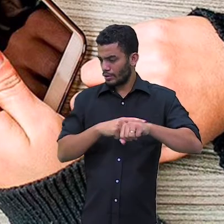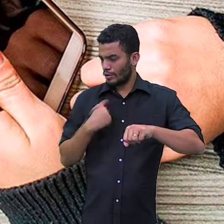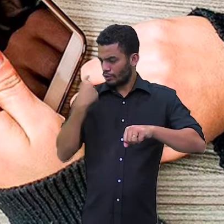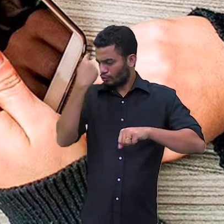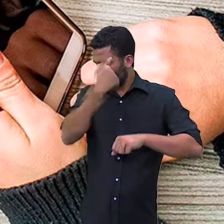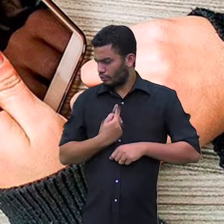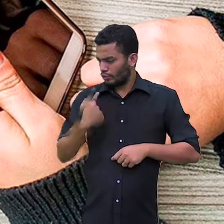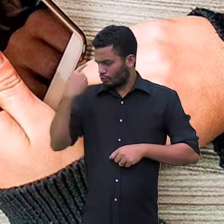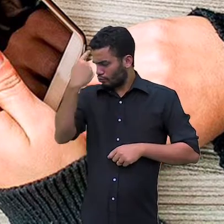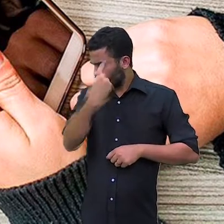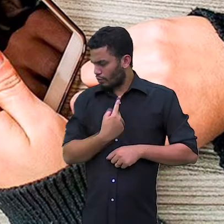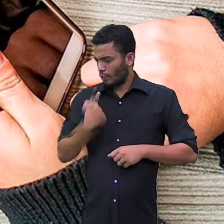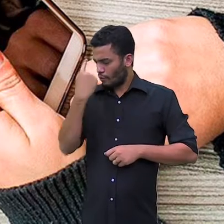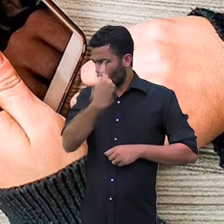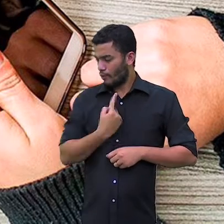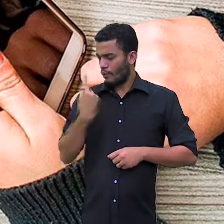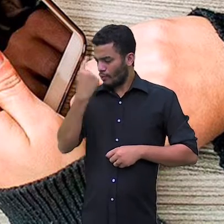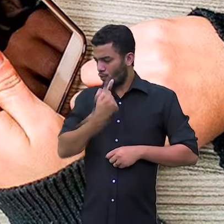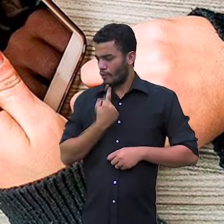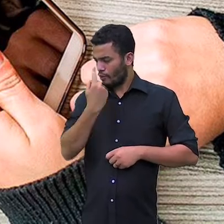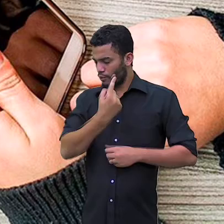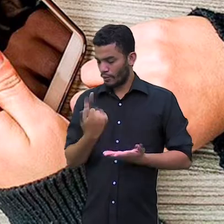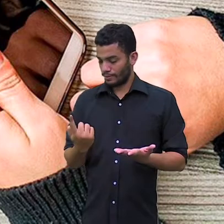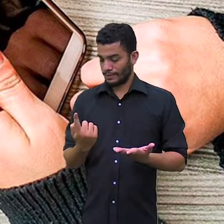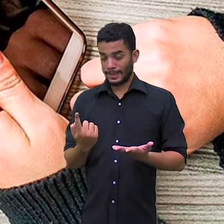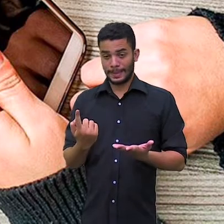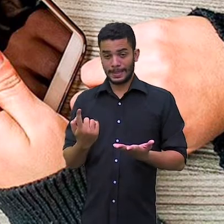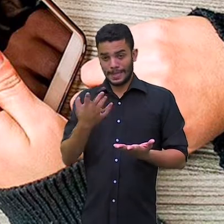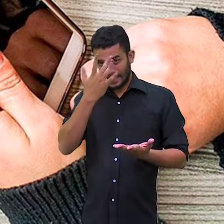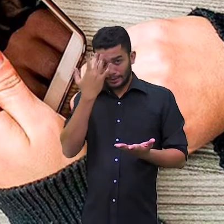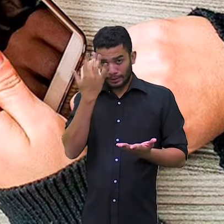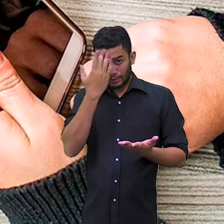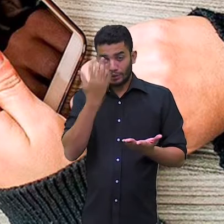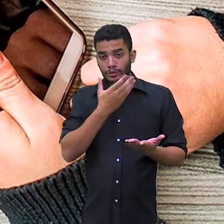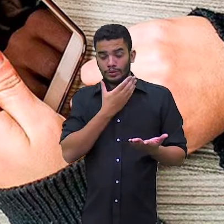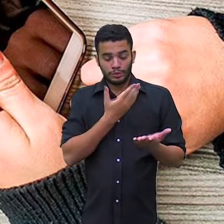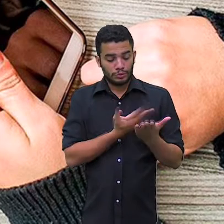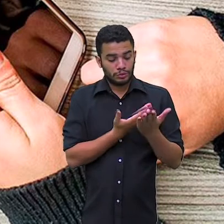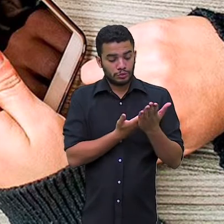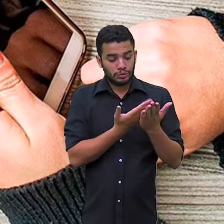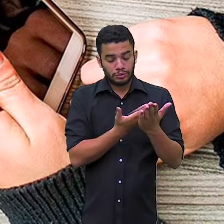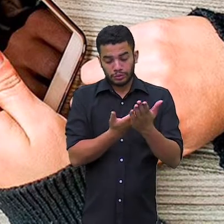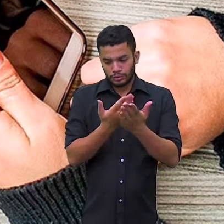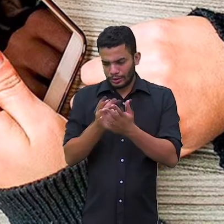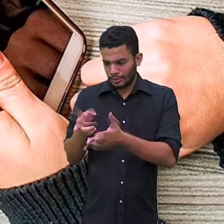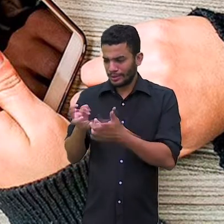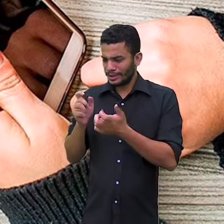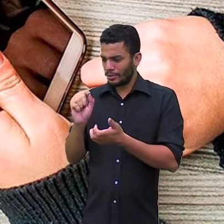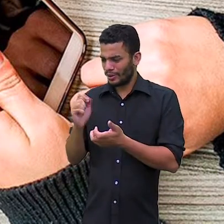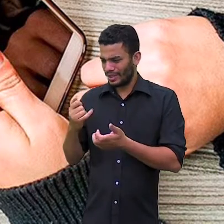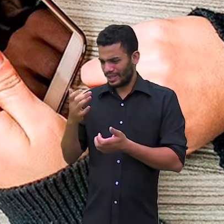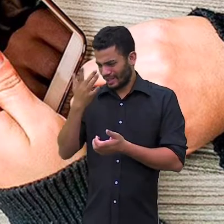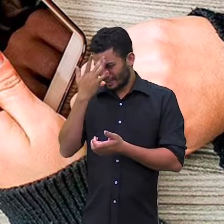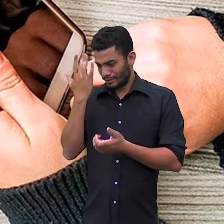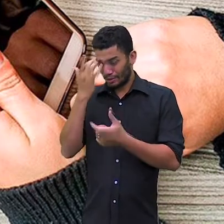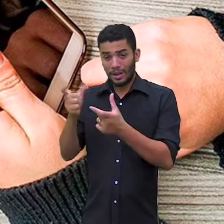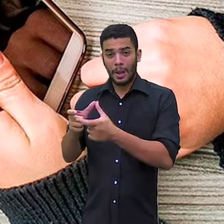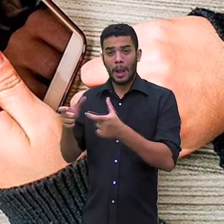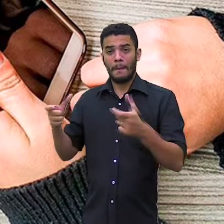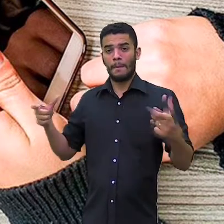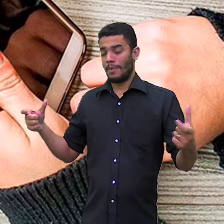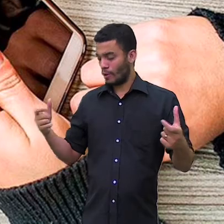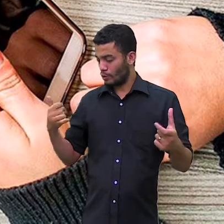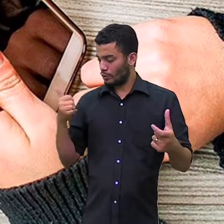e especialistas confirmam que as pessoas estão viciadas. Os usuários